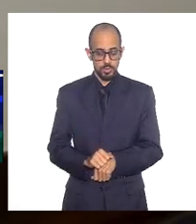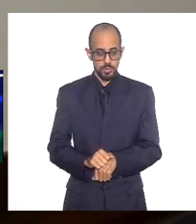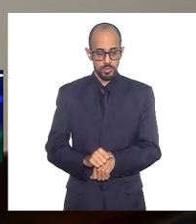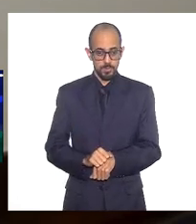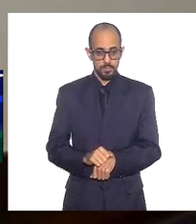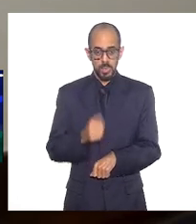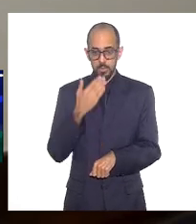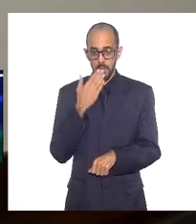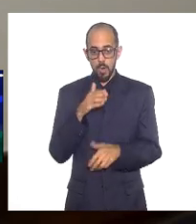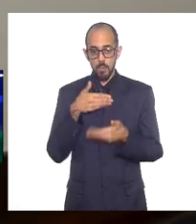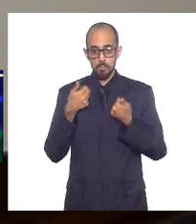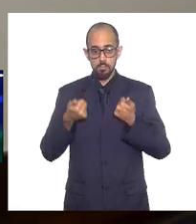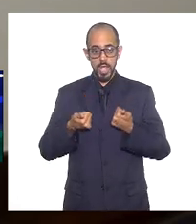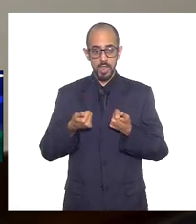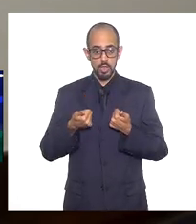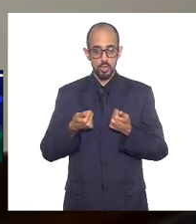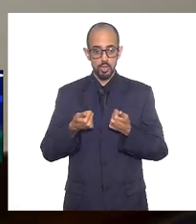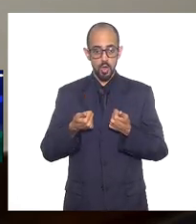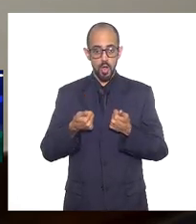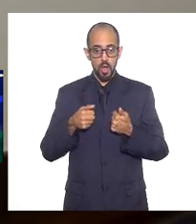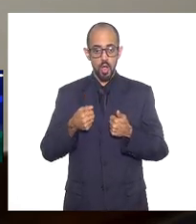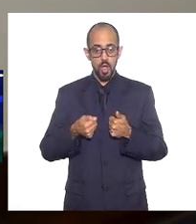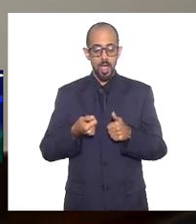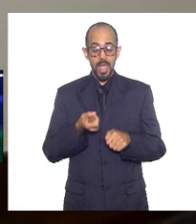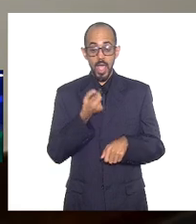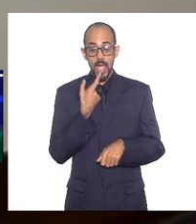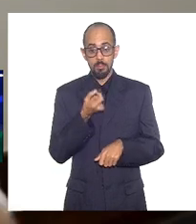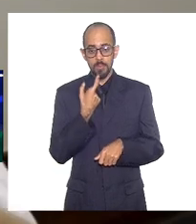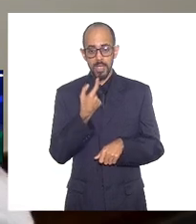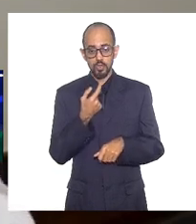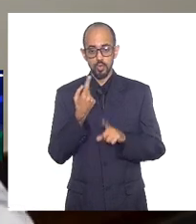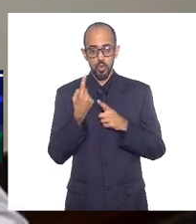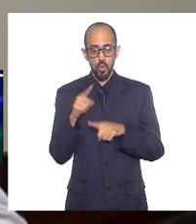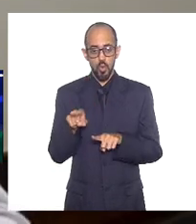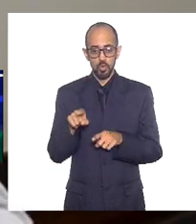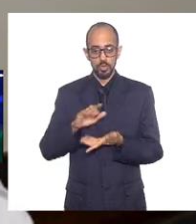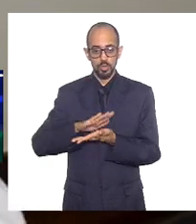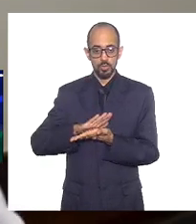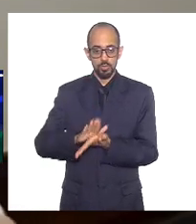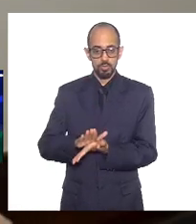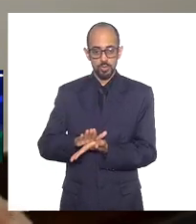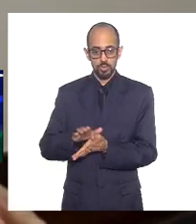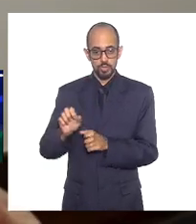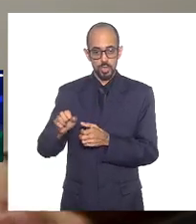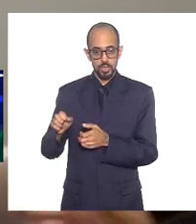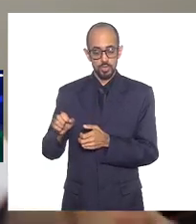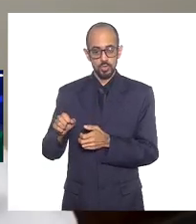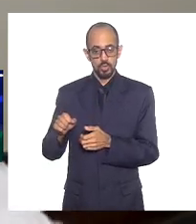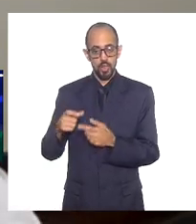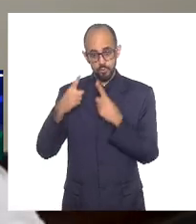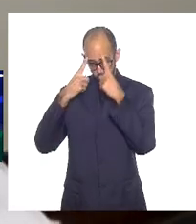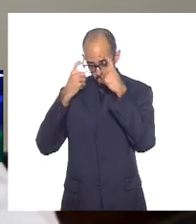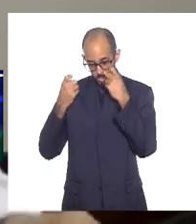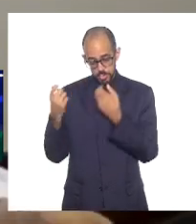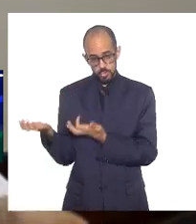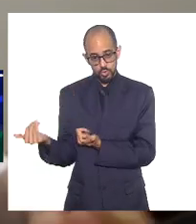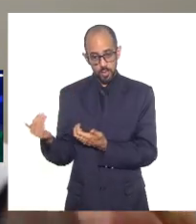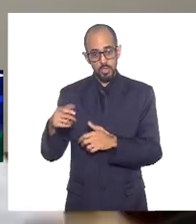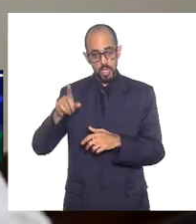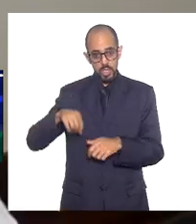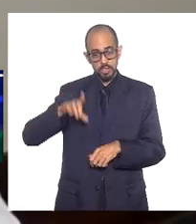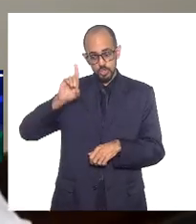antídoto à violência contra a juventude que a gente pode ter no Brasil? Oportunidade para a juventude, direito para a